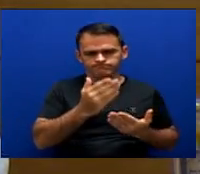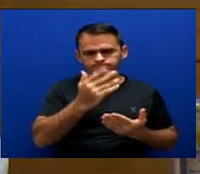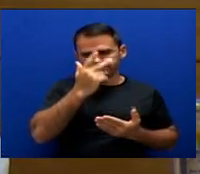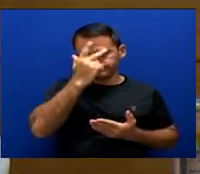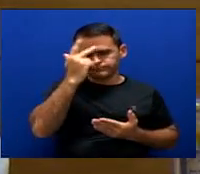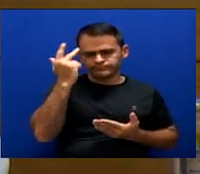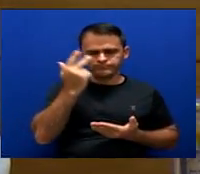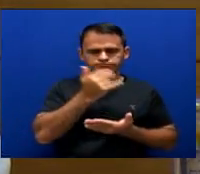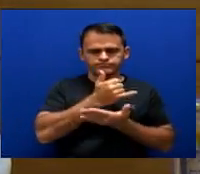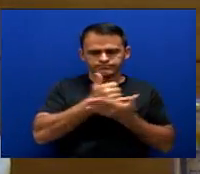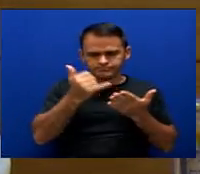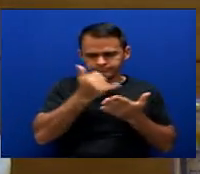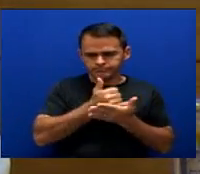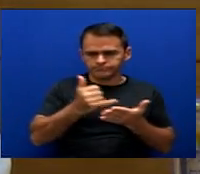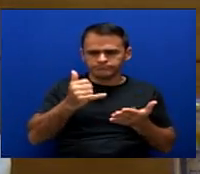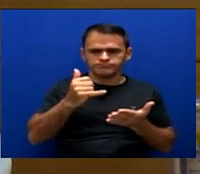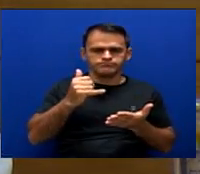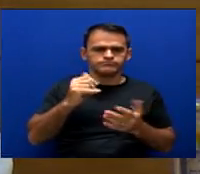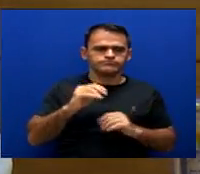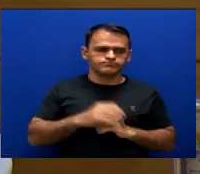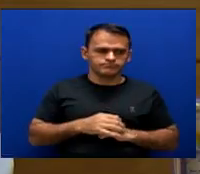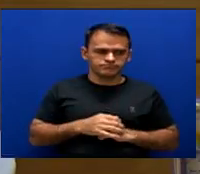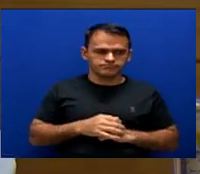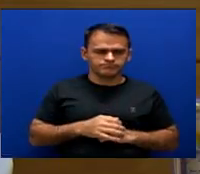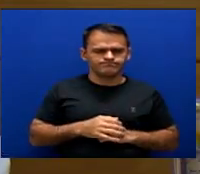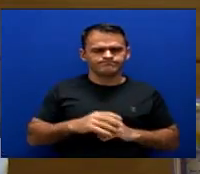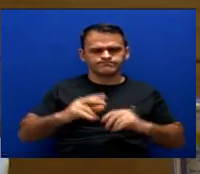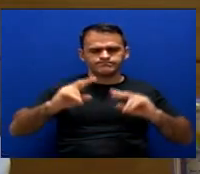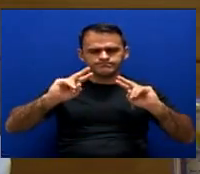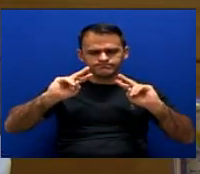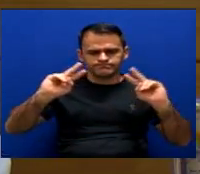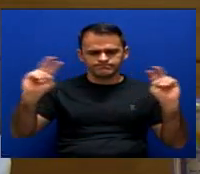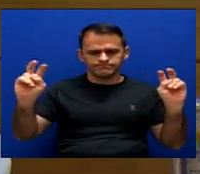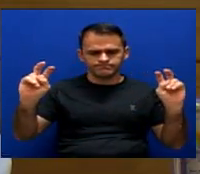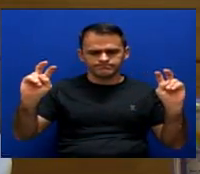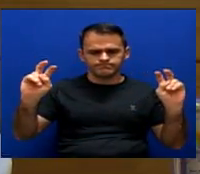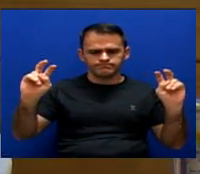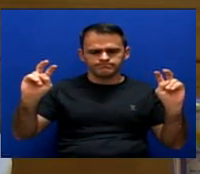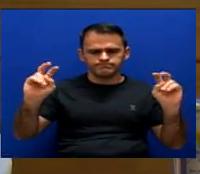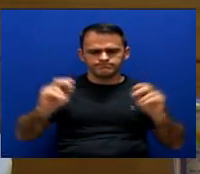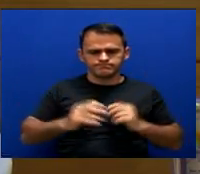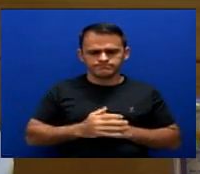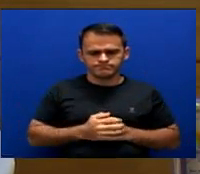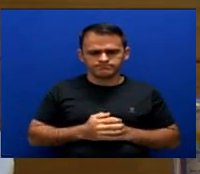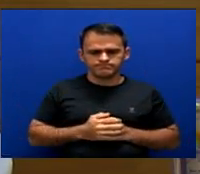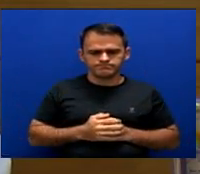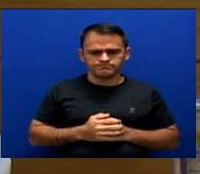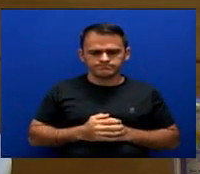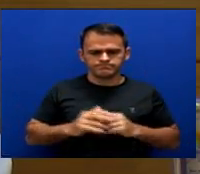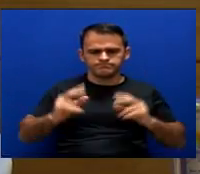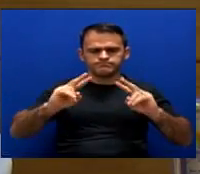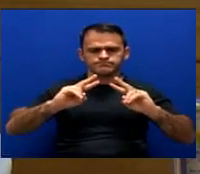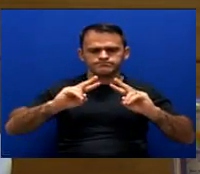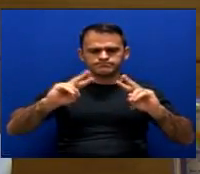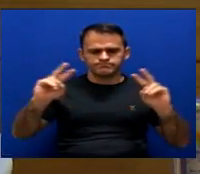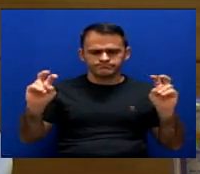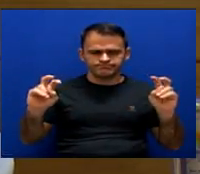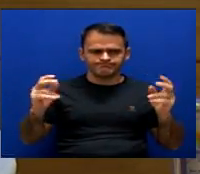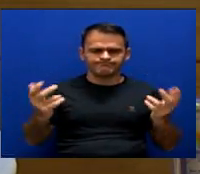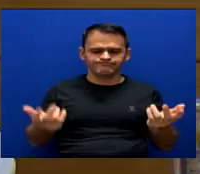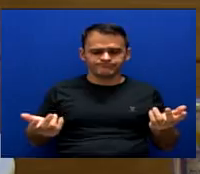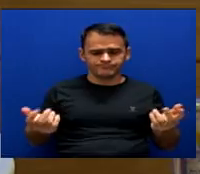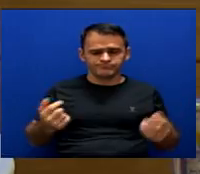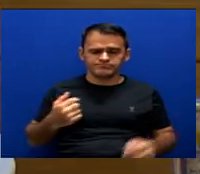olha esse é um assunto muito olha eu tenho